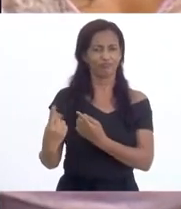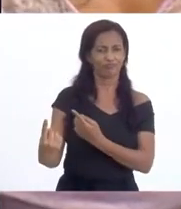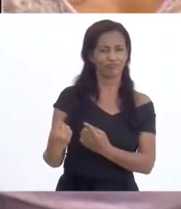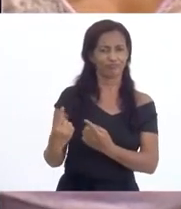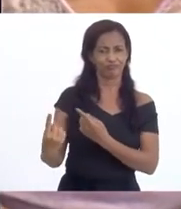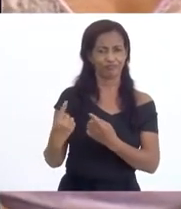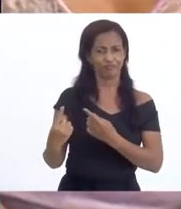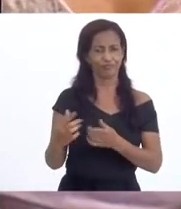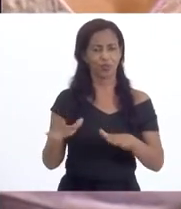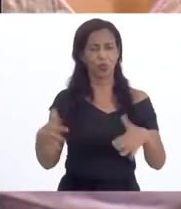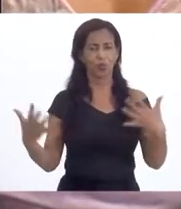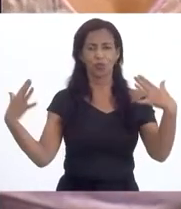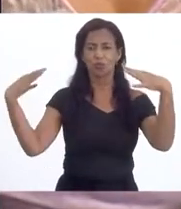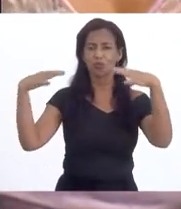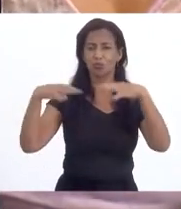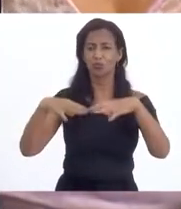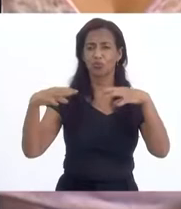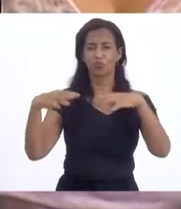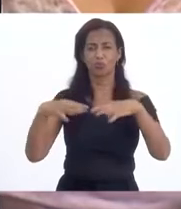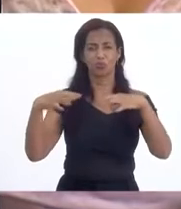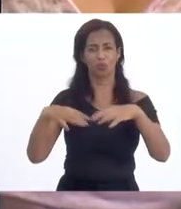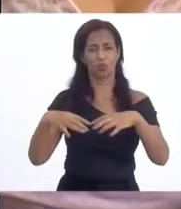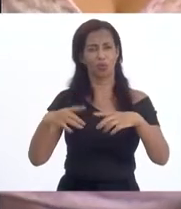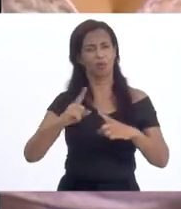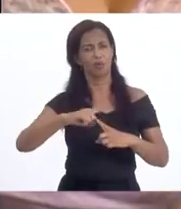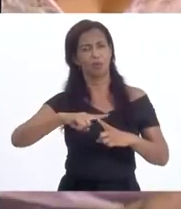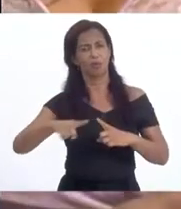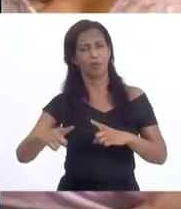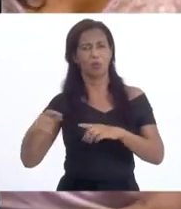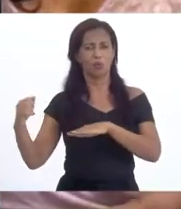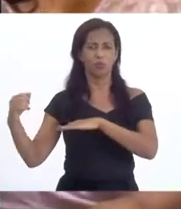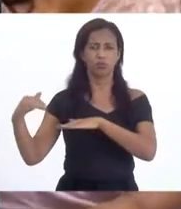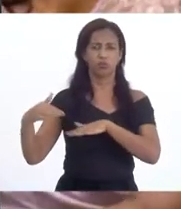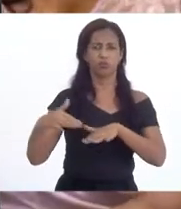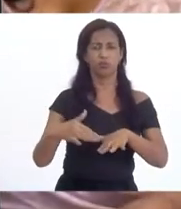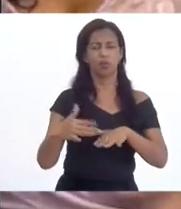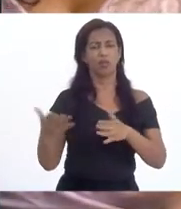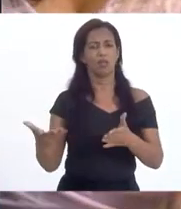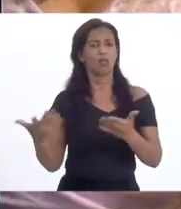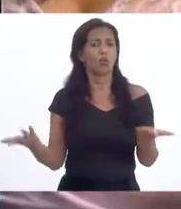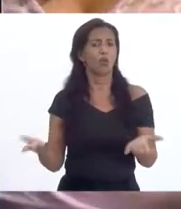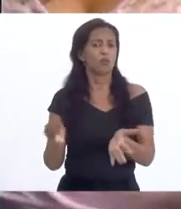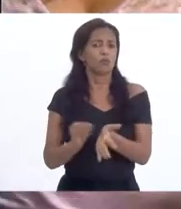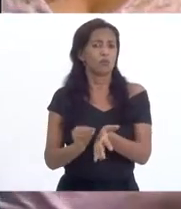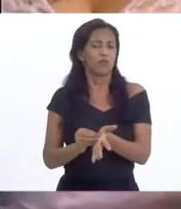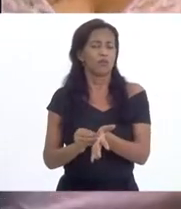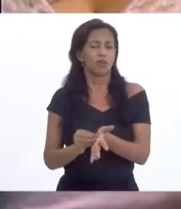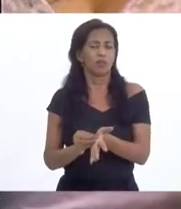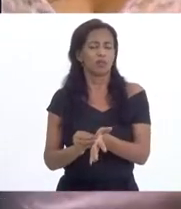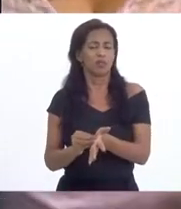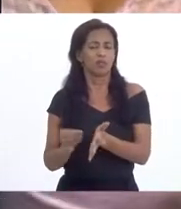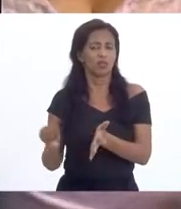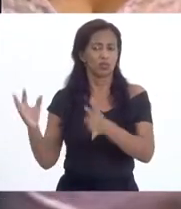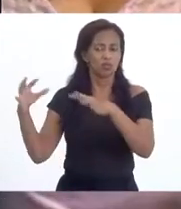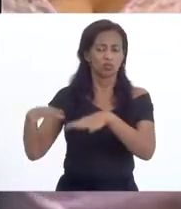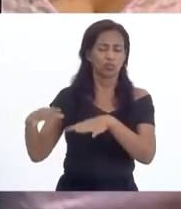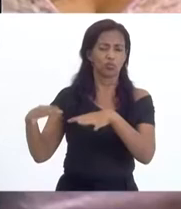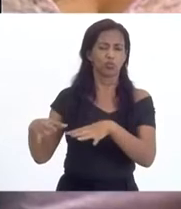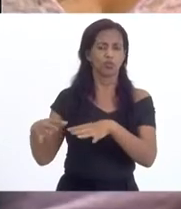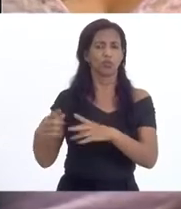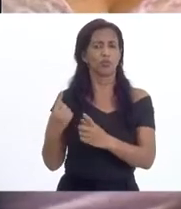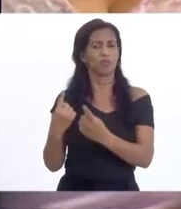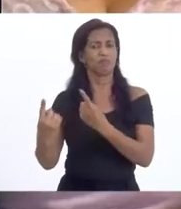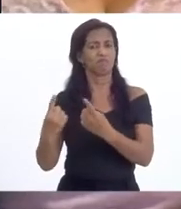presidente. Quando chove, impede a escoação de sua produção, e quando não chove, praticamente